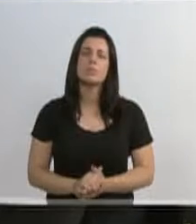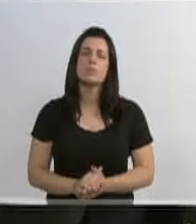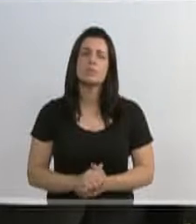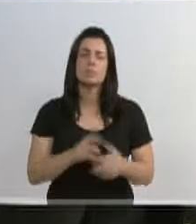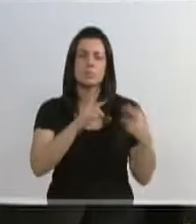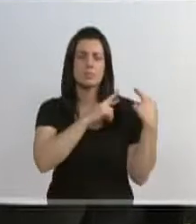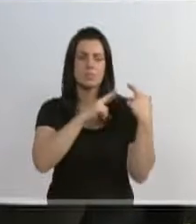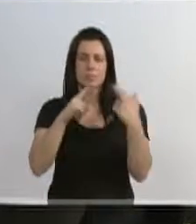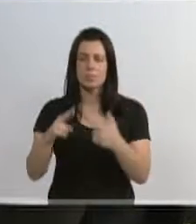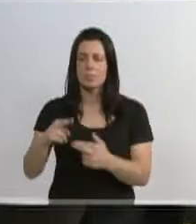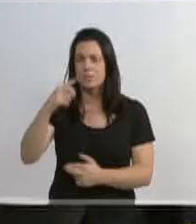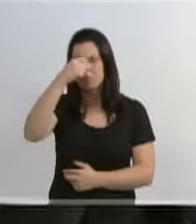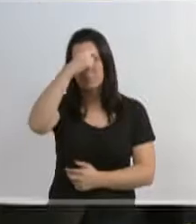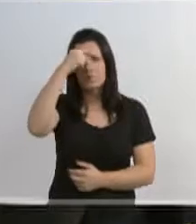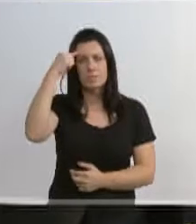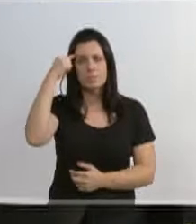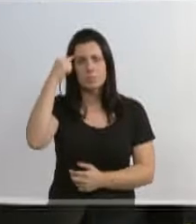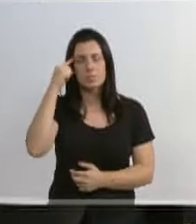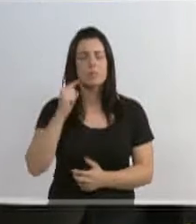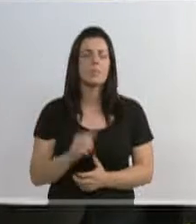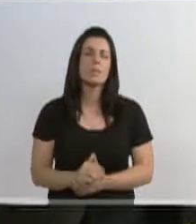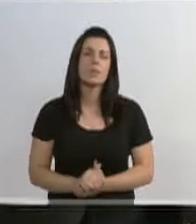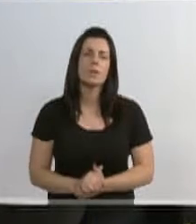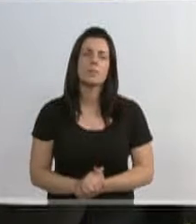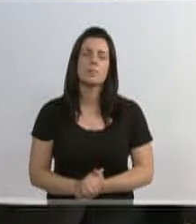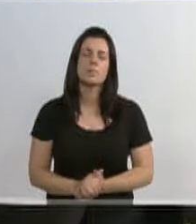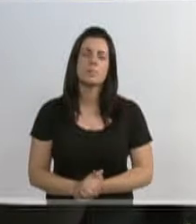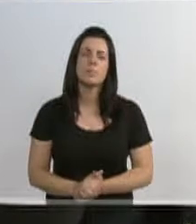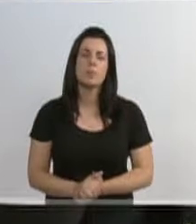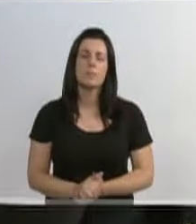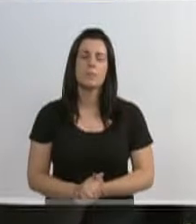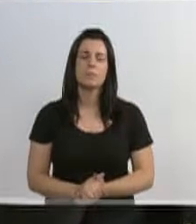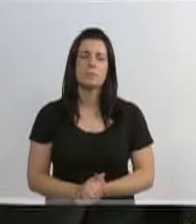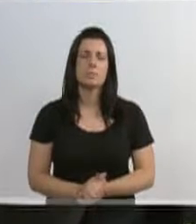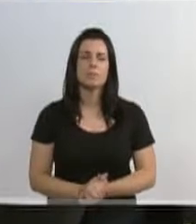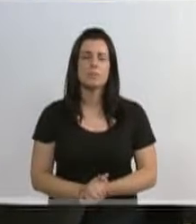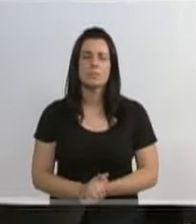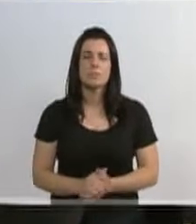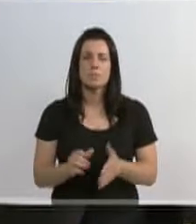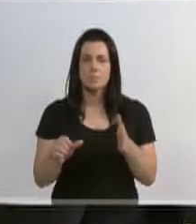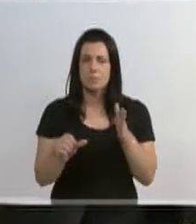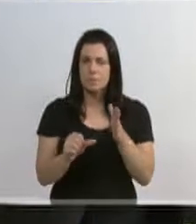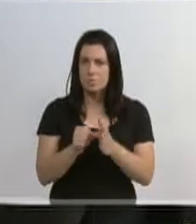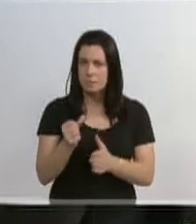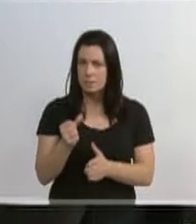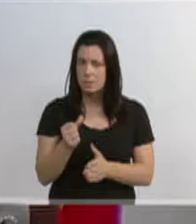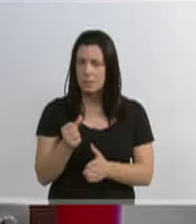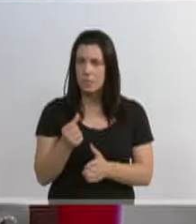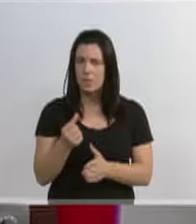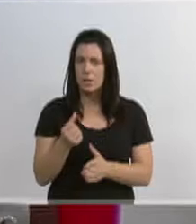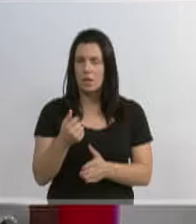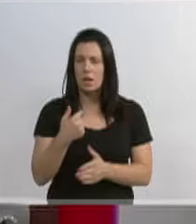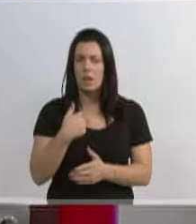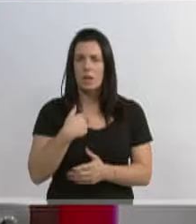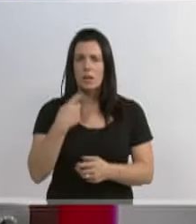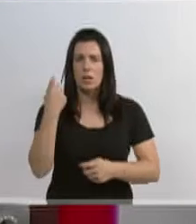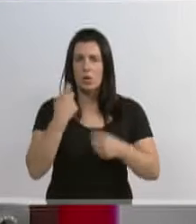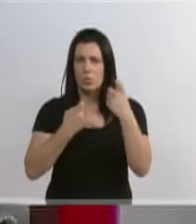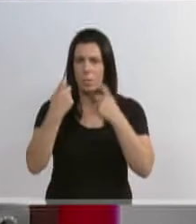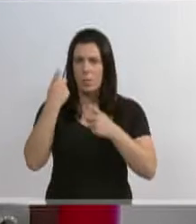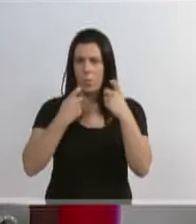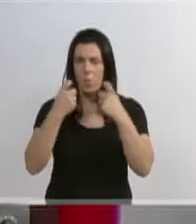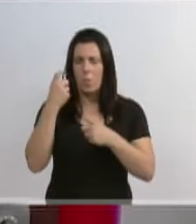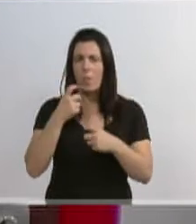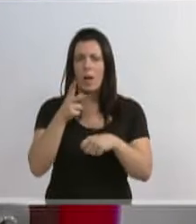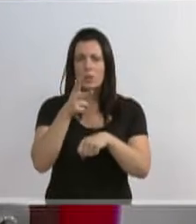Devolvo os trabalhos da mesa ao presidente Marcos da Rosa. Primeiro, deixar claro que eu não estou preocupado com aqueles videozinhos do óculosinho preto.